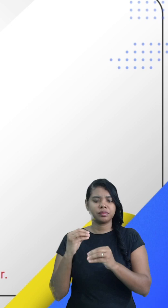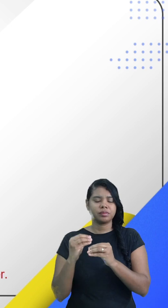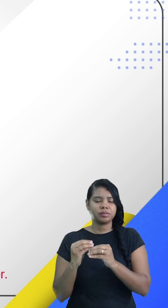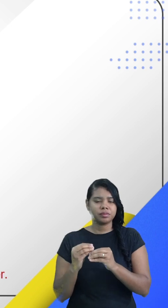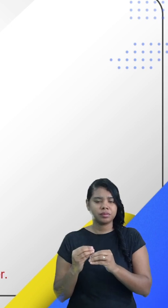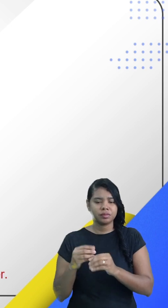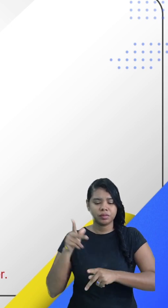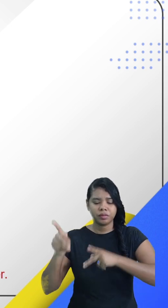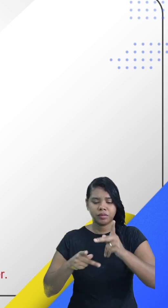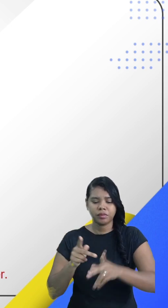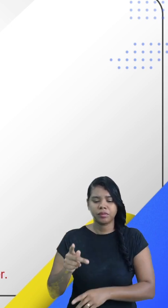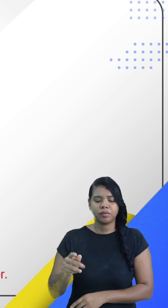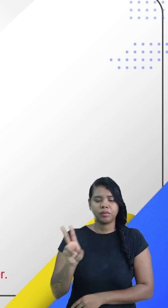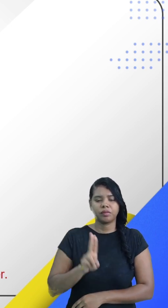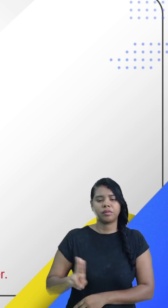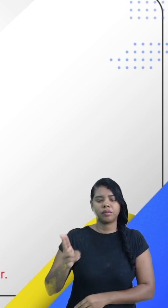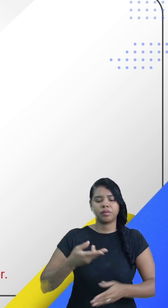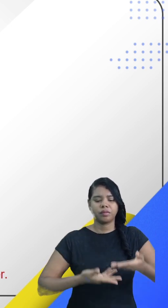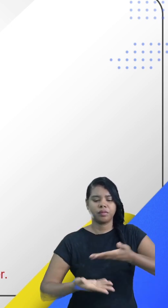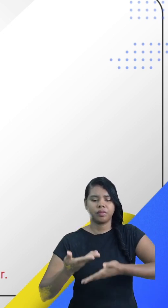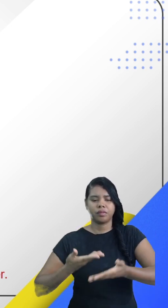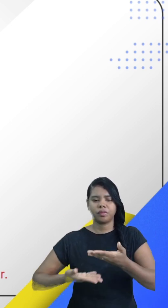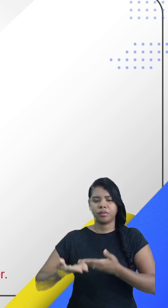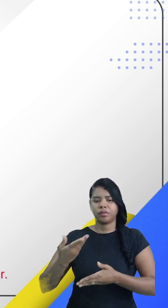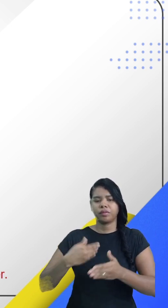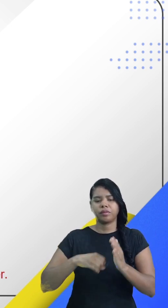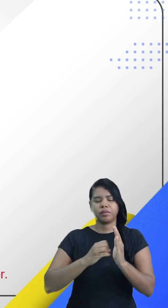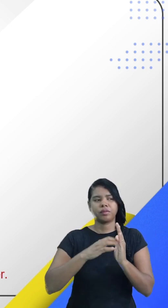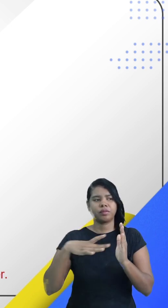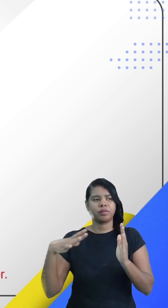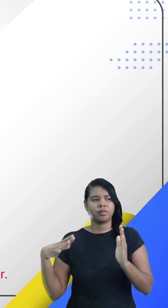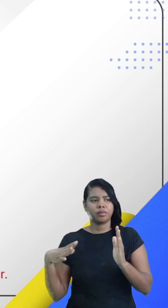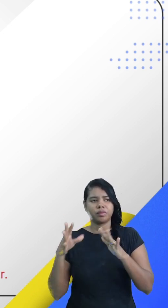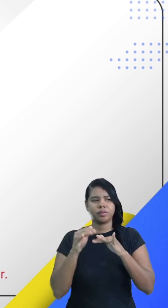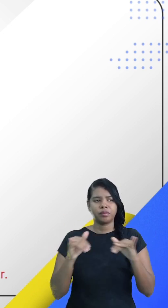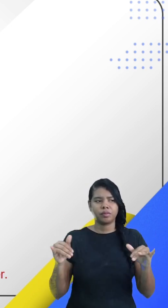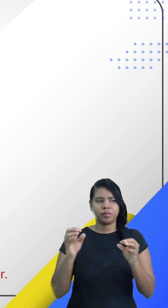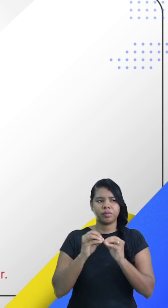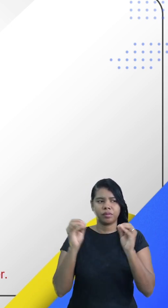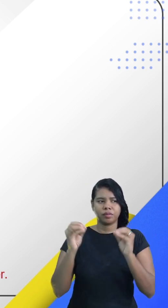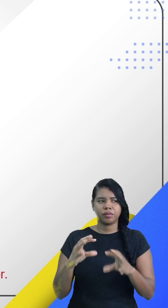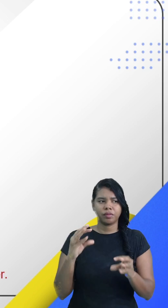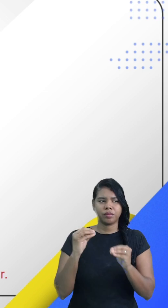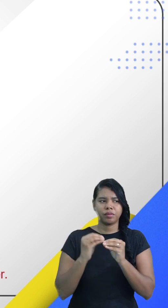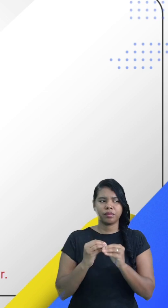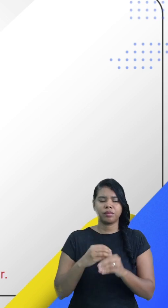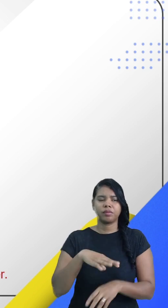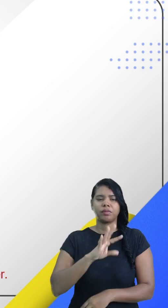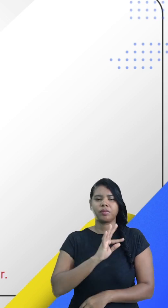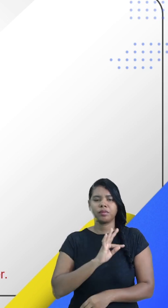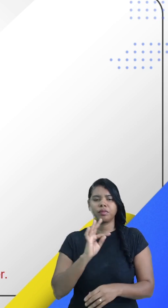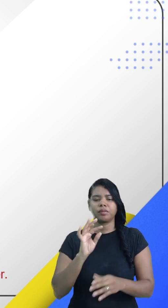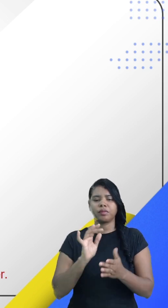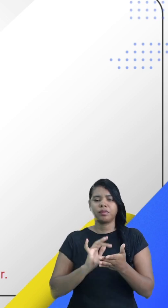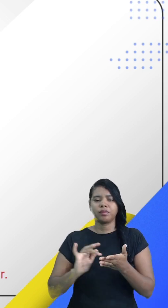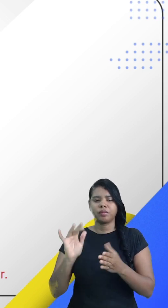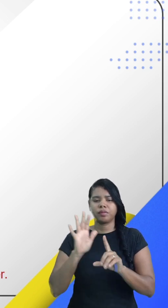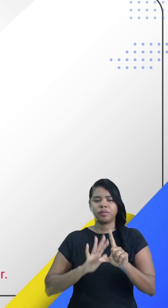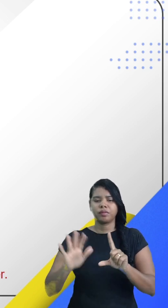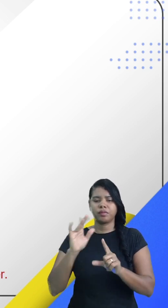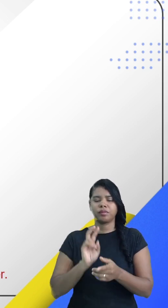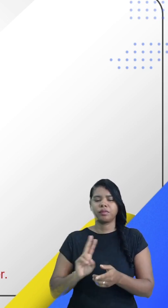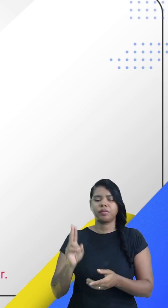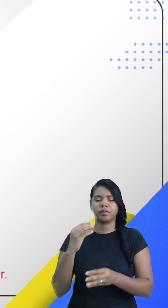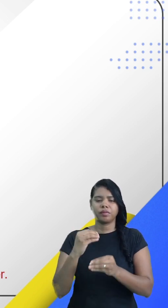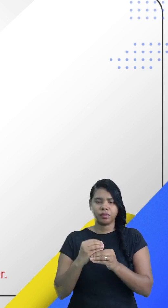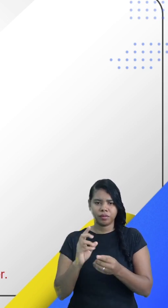público usuário interage com a base de dados para criar ali as tags, né? O que a gente hoje conhece